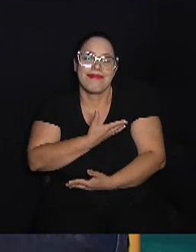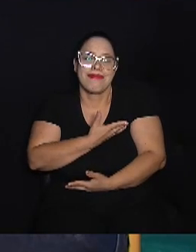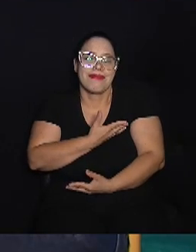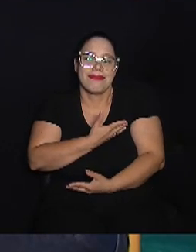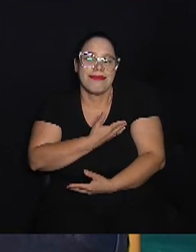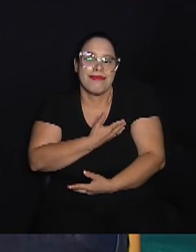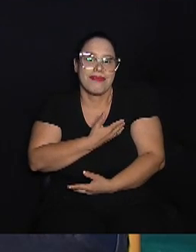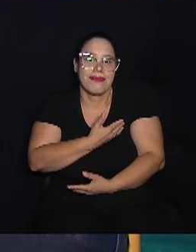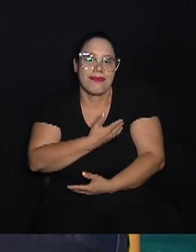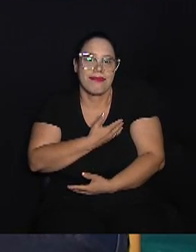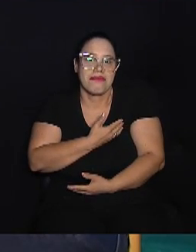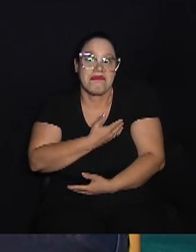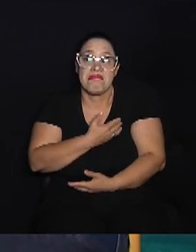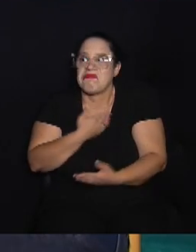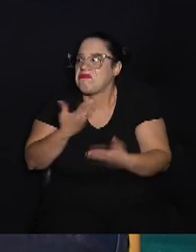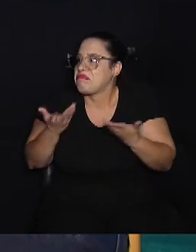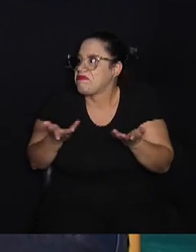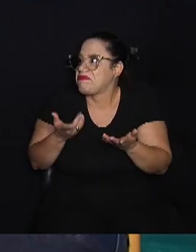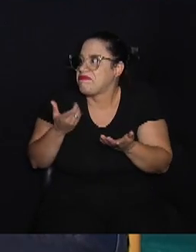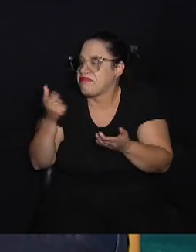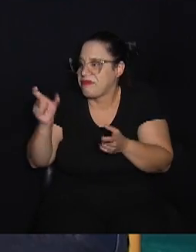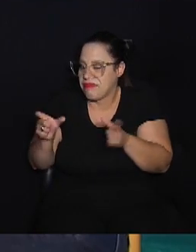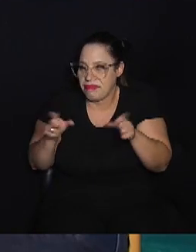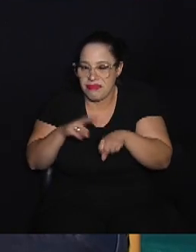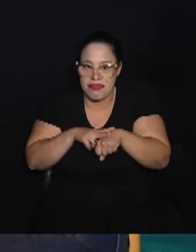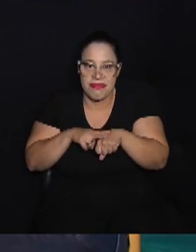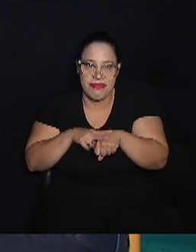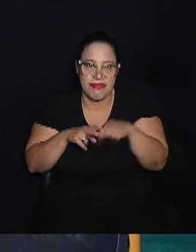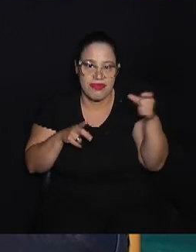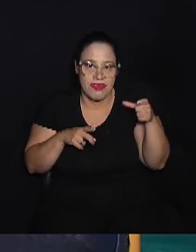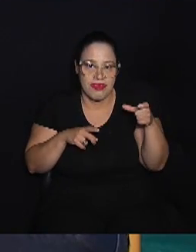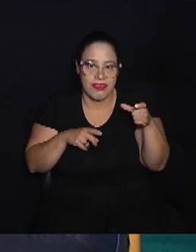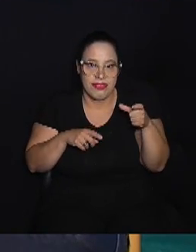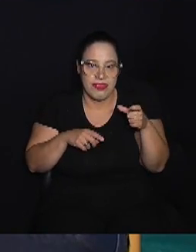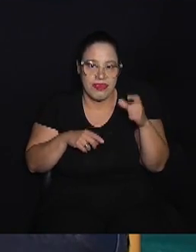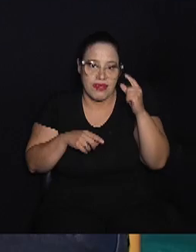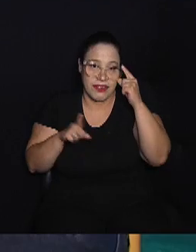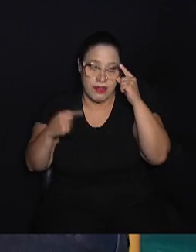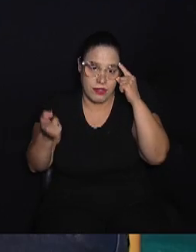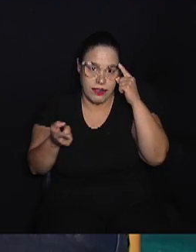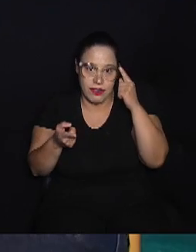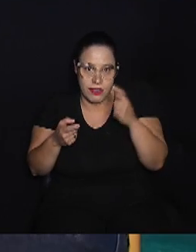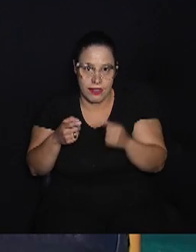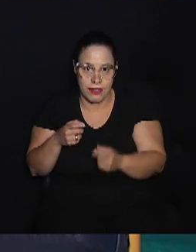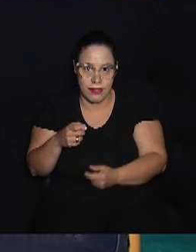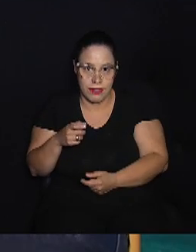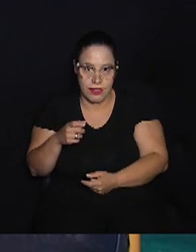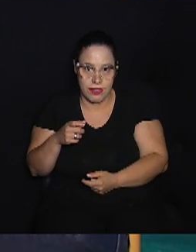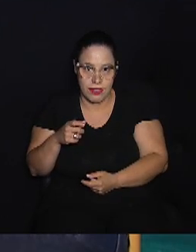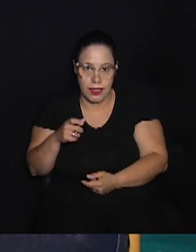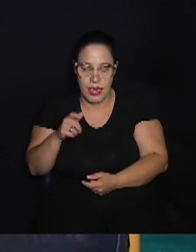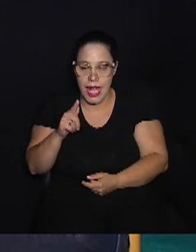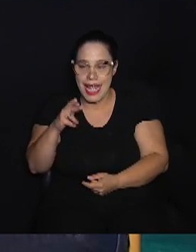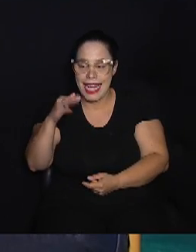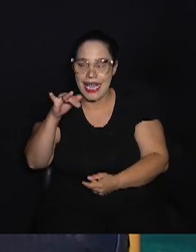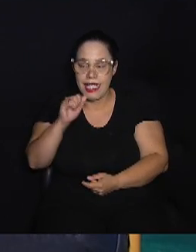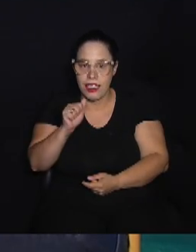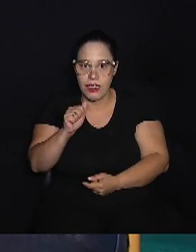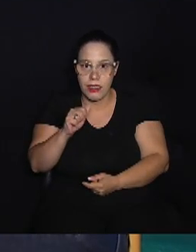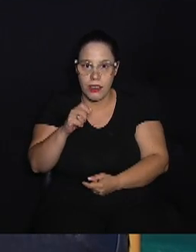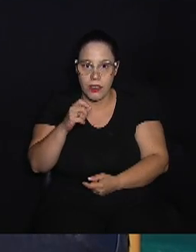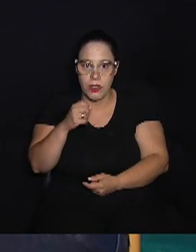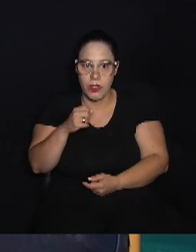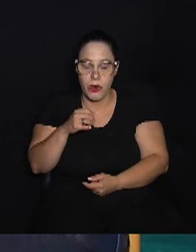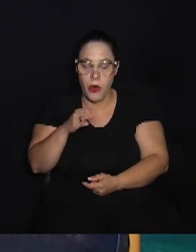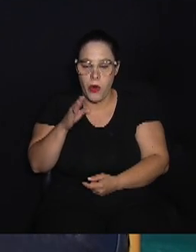amizade improvável entre essa pessoa verde e uma outra pessoa que é a Glinda, que no fim é a bruxa boa,